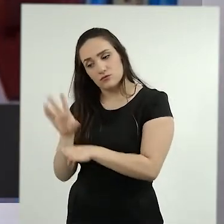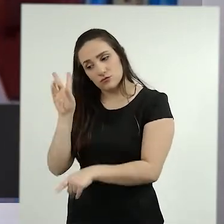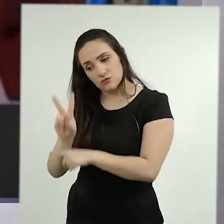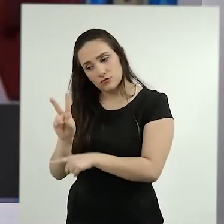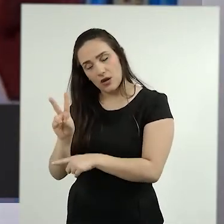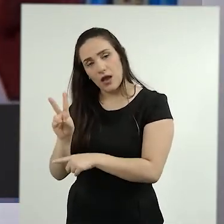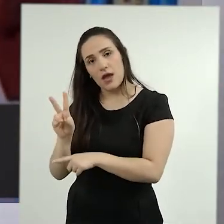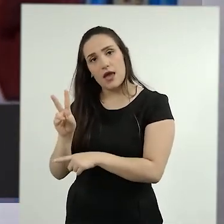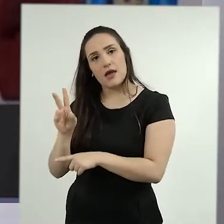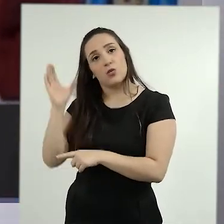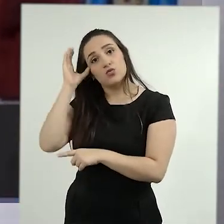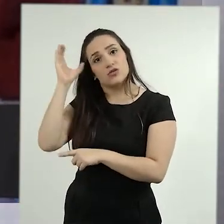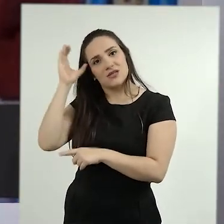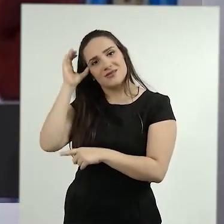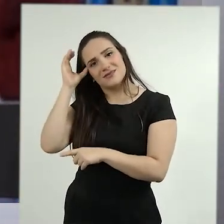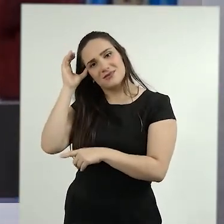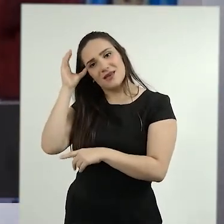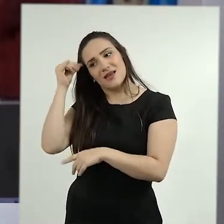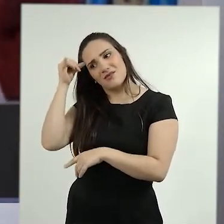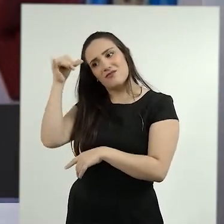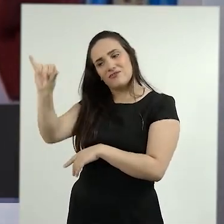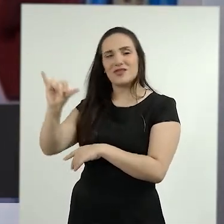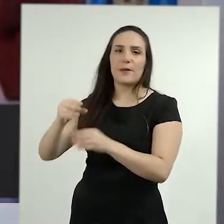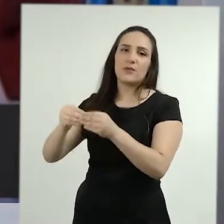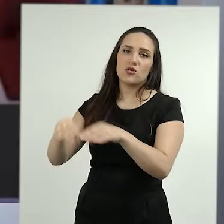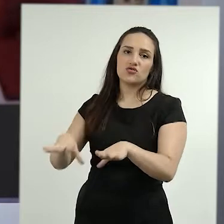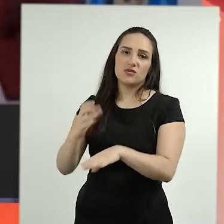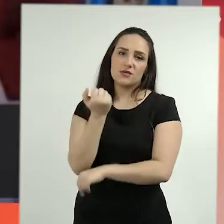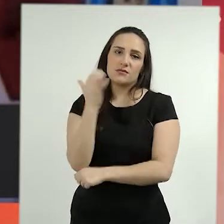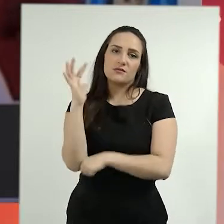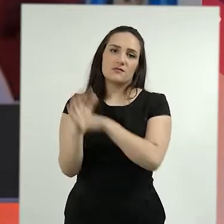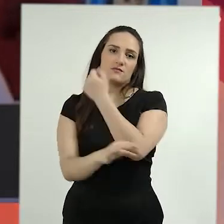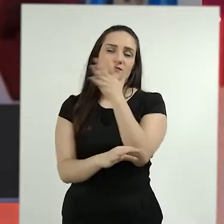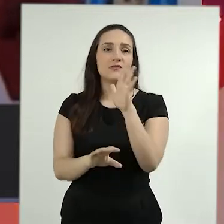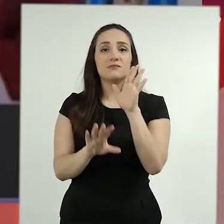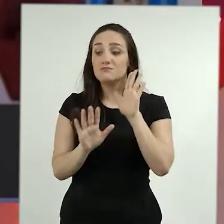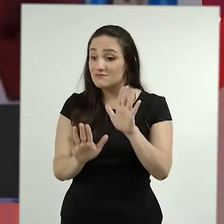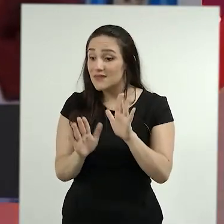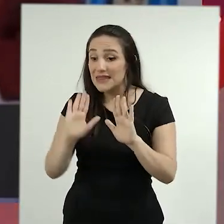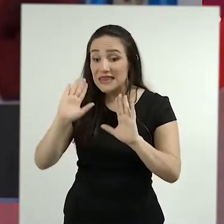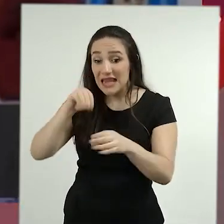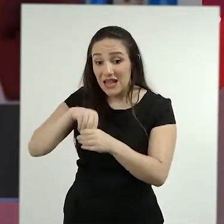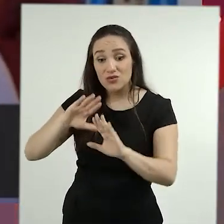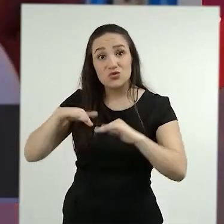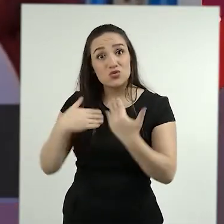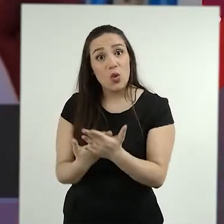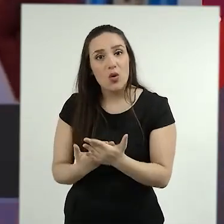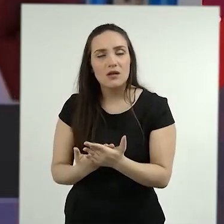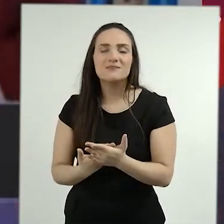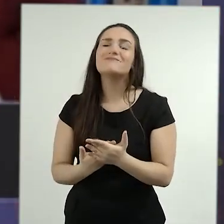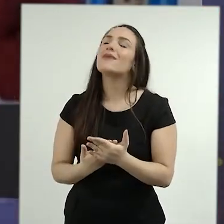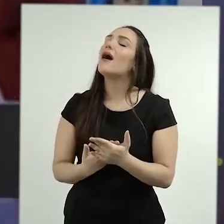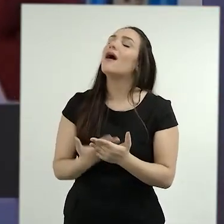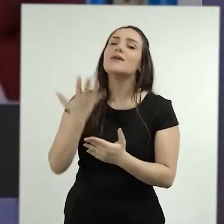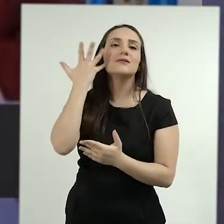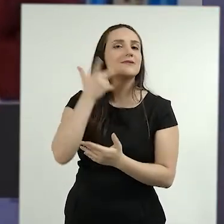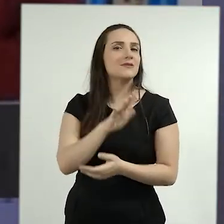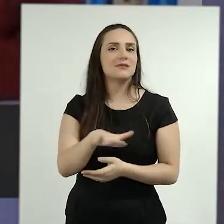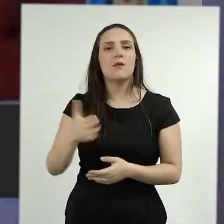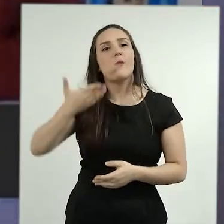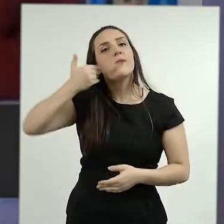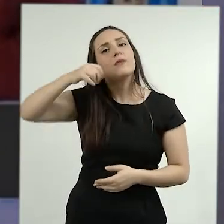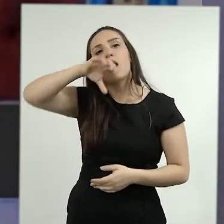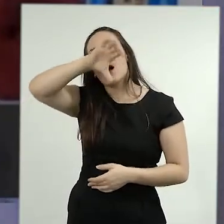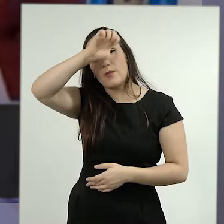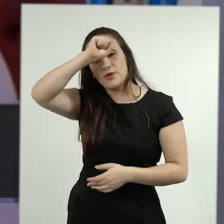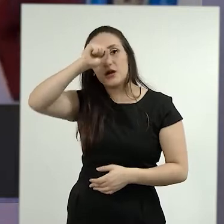assim a gente foca também nas escolas, as crianças aprendem, absorvem as informações muito mais fácil. A